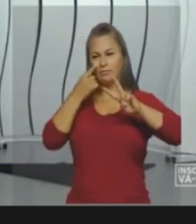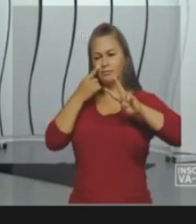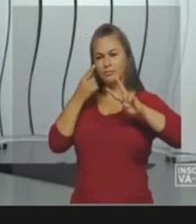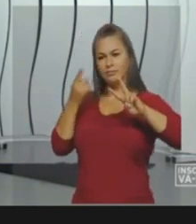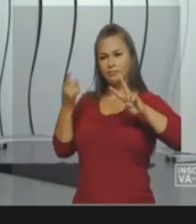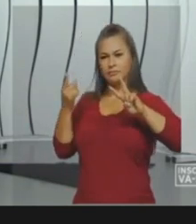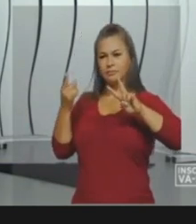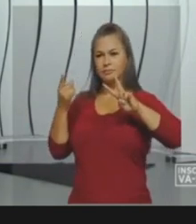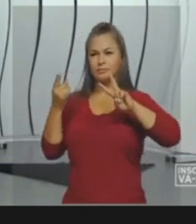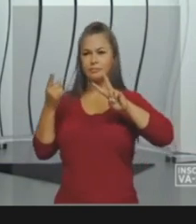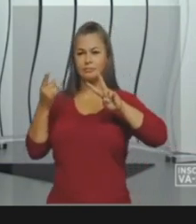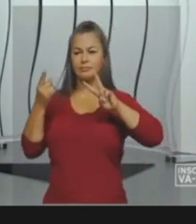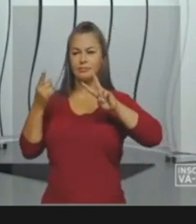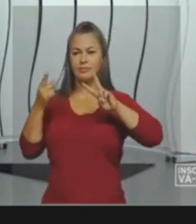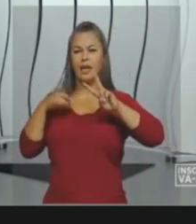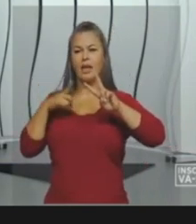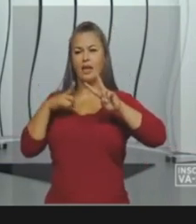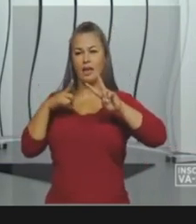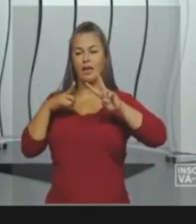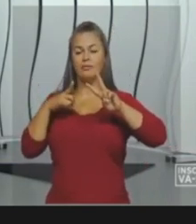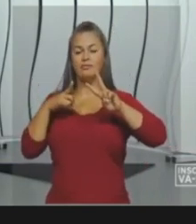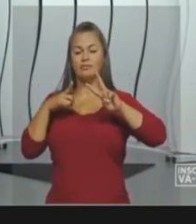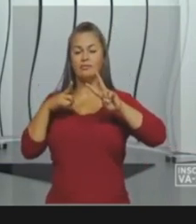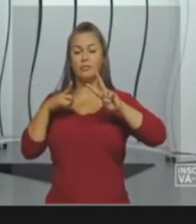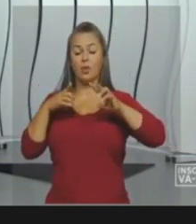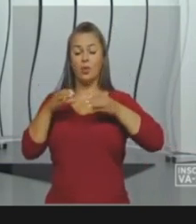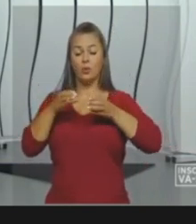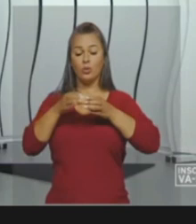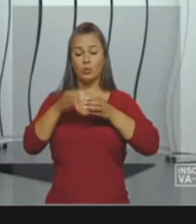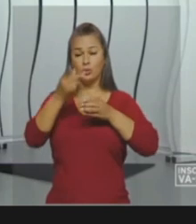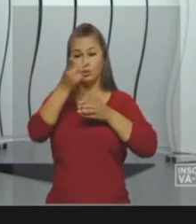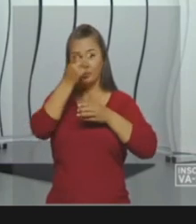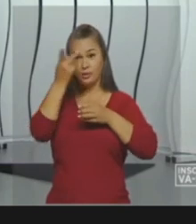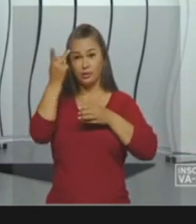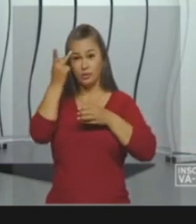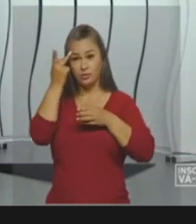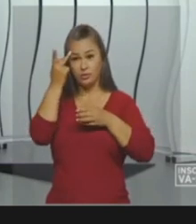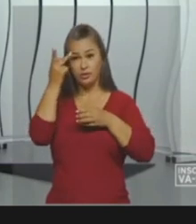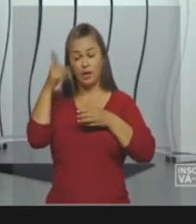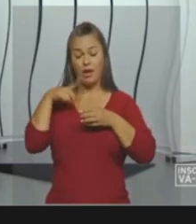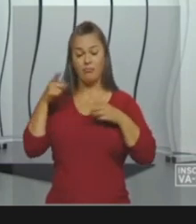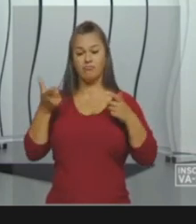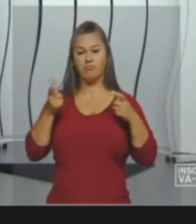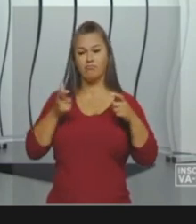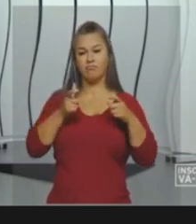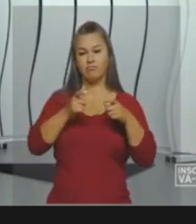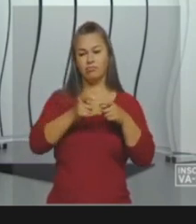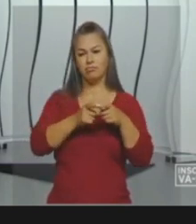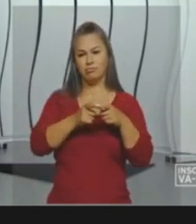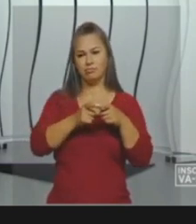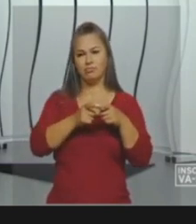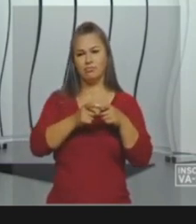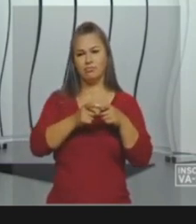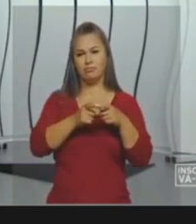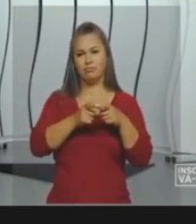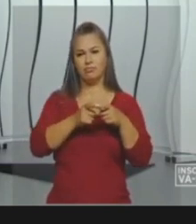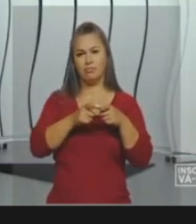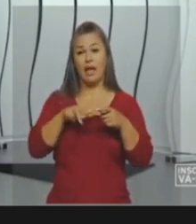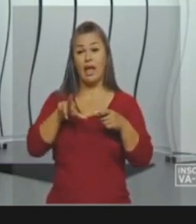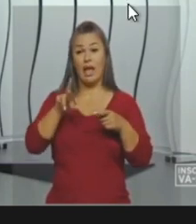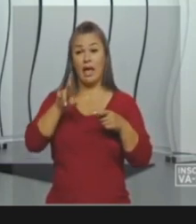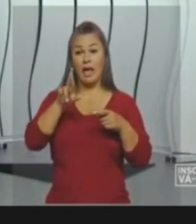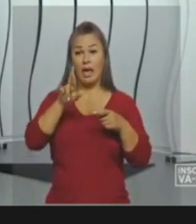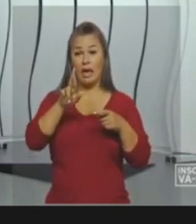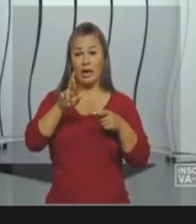inclusive, ele é a minoria da população mundial, tá? O Rzinho e o